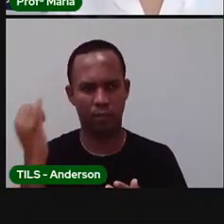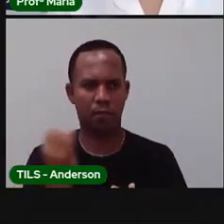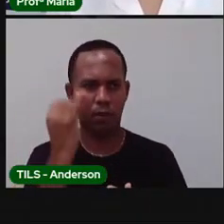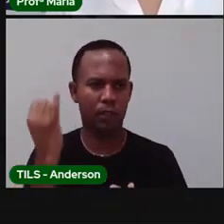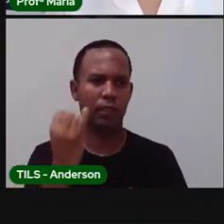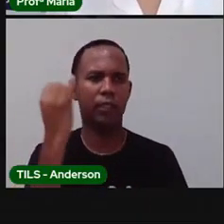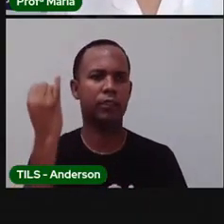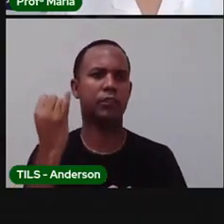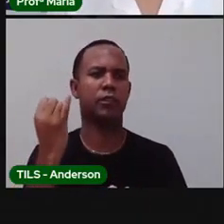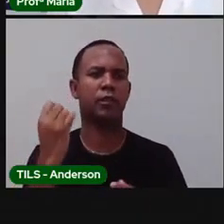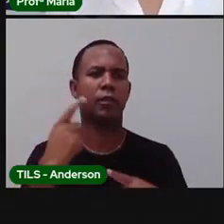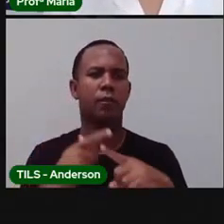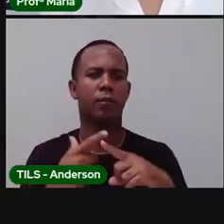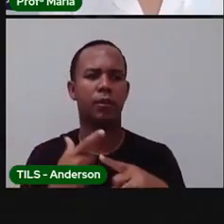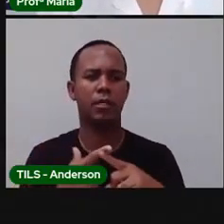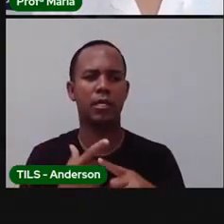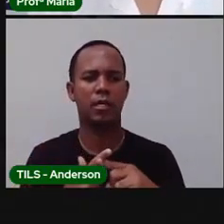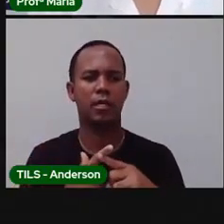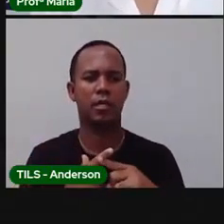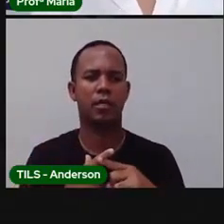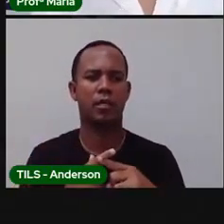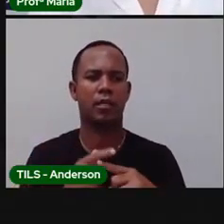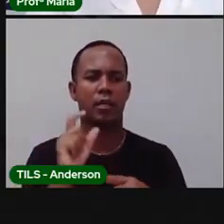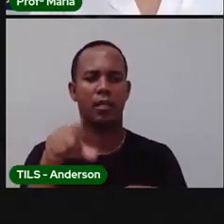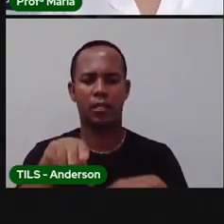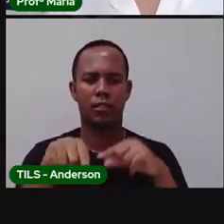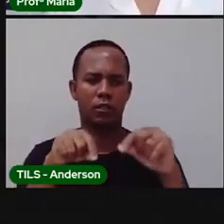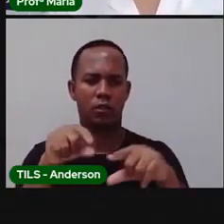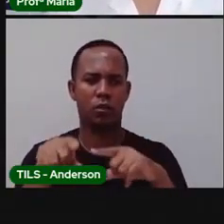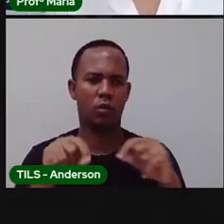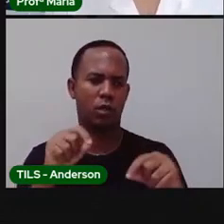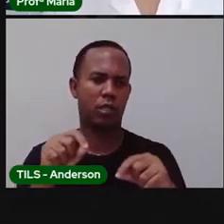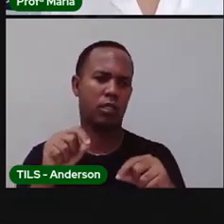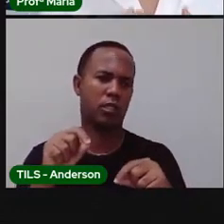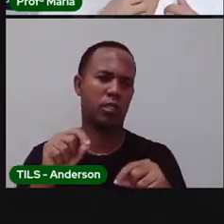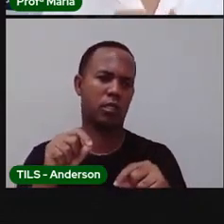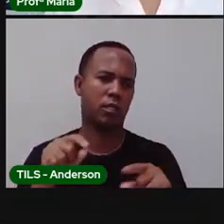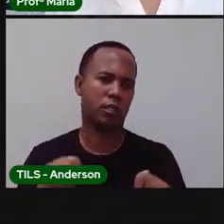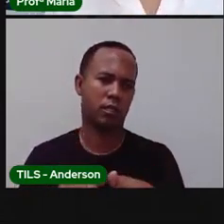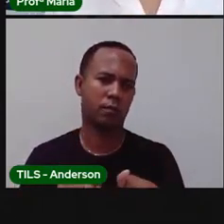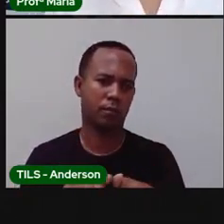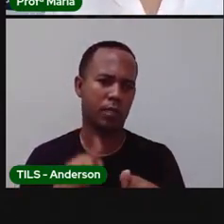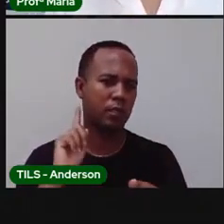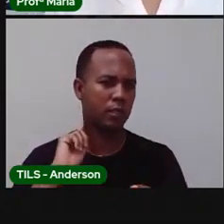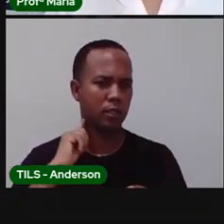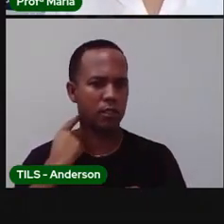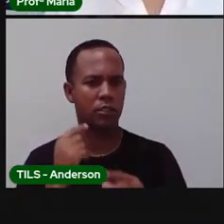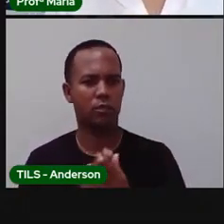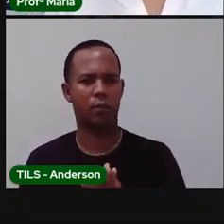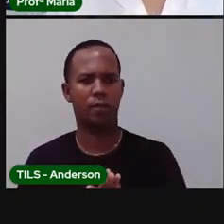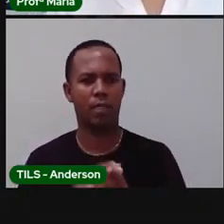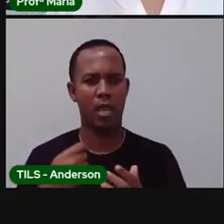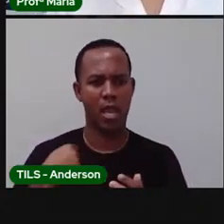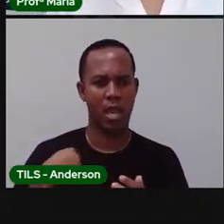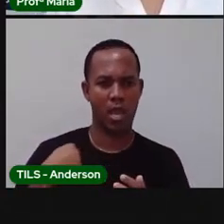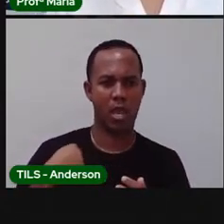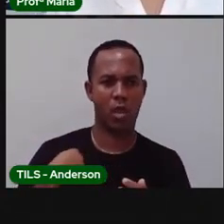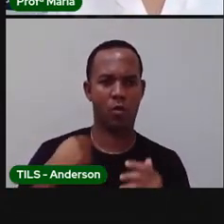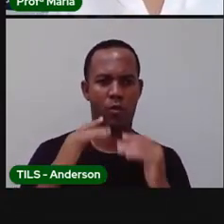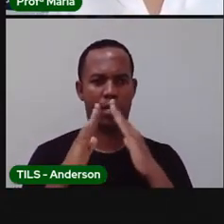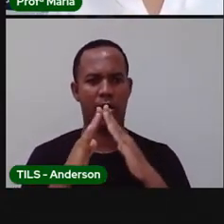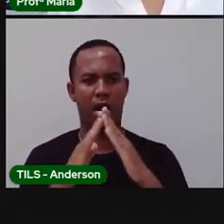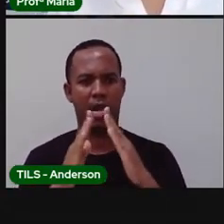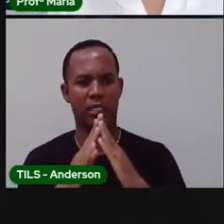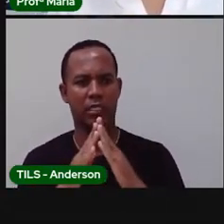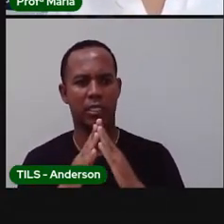A coleta seletiva. Eles estão, ó, separando o lixo. Então, se eu, na minha casa, separo o lixo, já estou ajudando